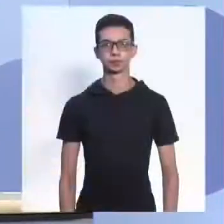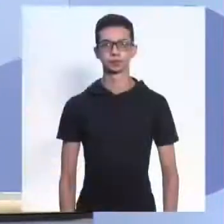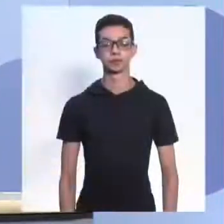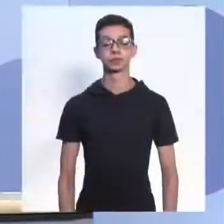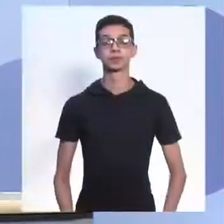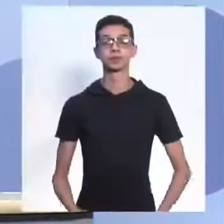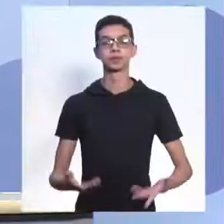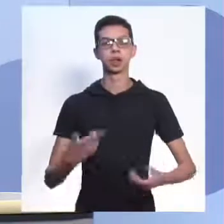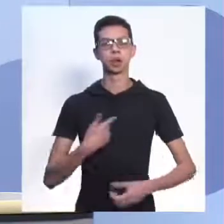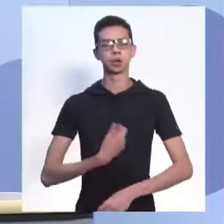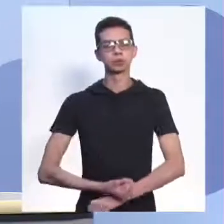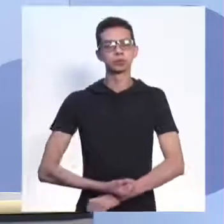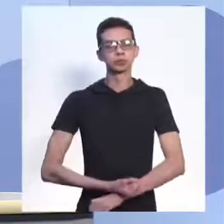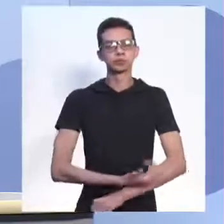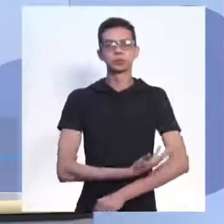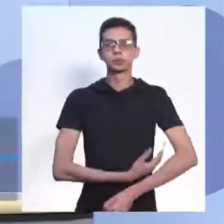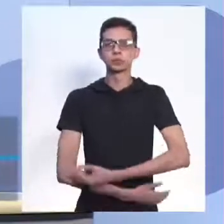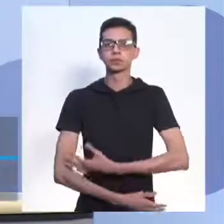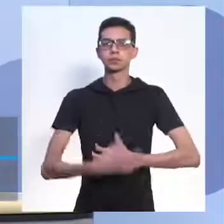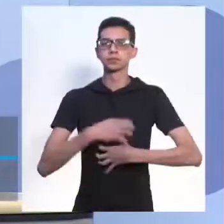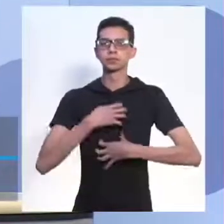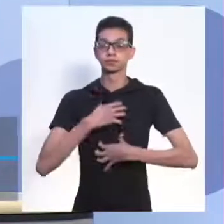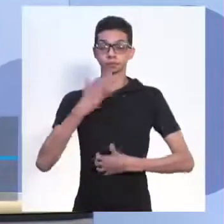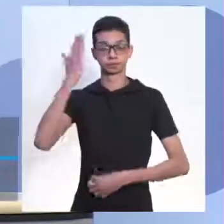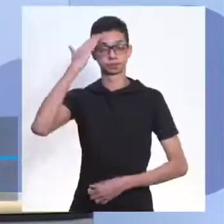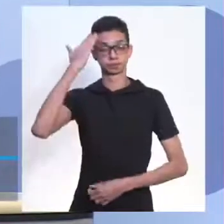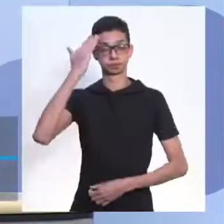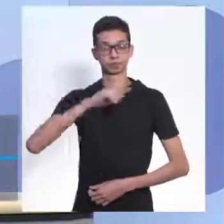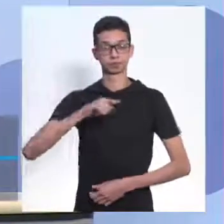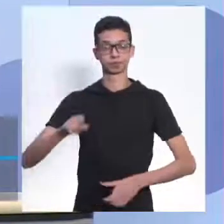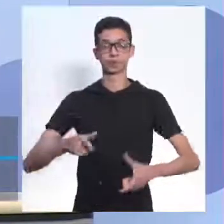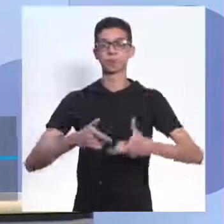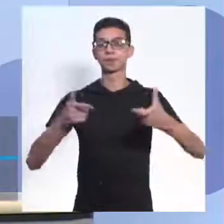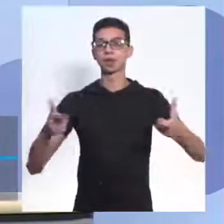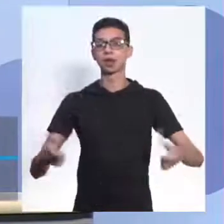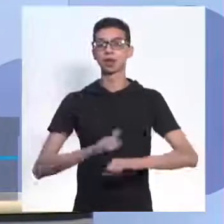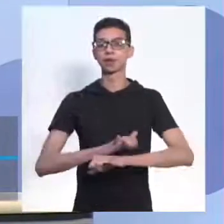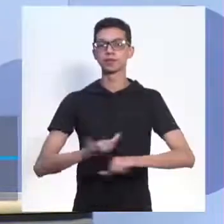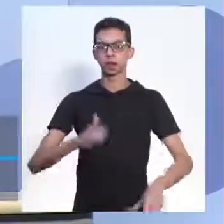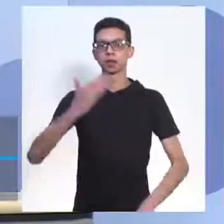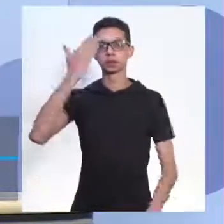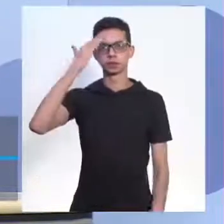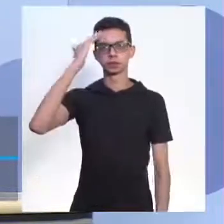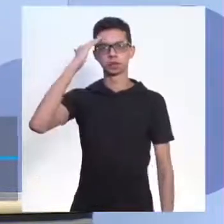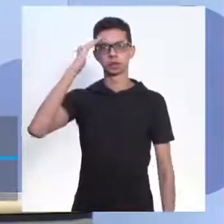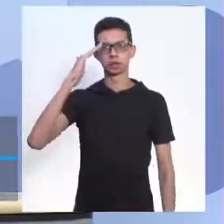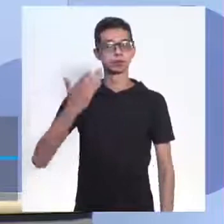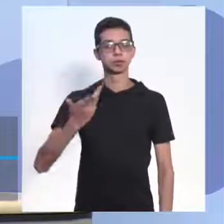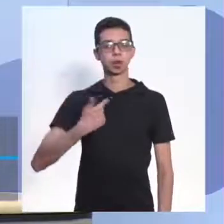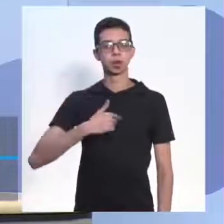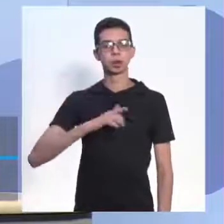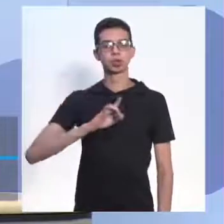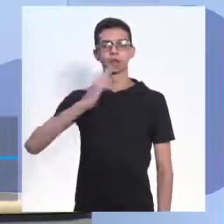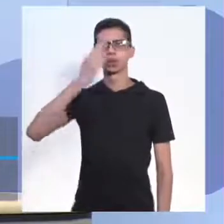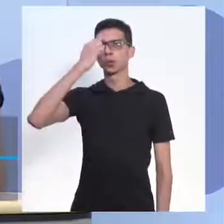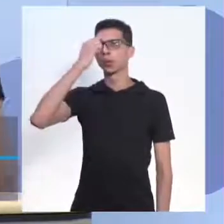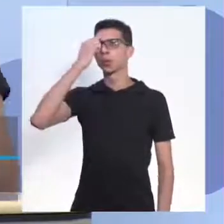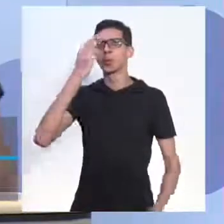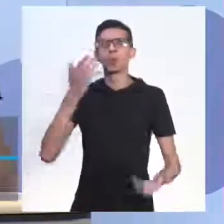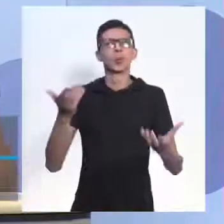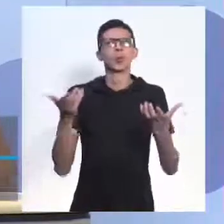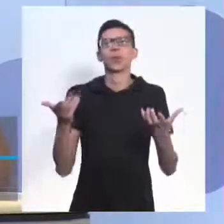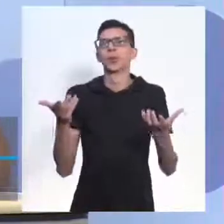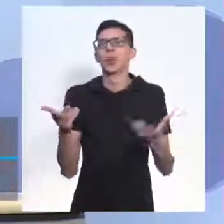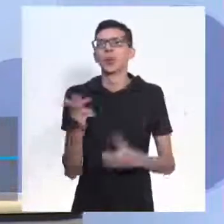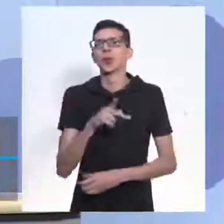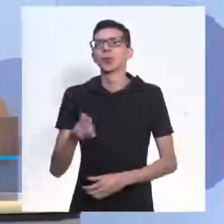Oi gente eu tô ficando emocionado aqui de saber que vocês que muitos de vocês estão falando que estão entendendo esse nosso sonho ainda é um sonho de